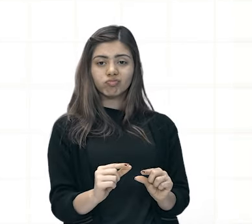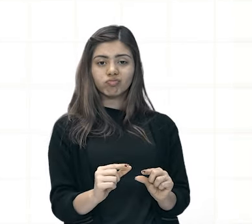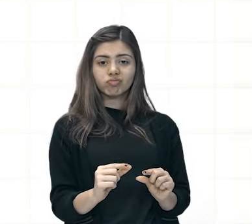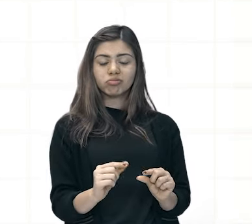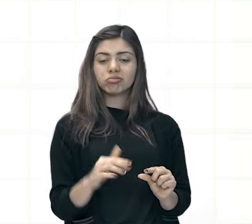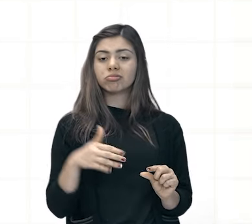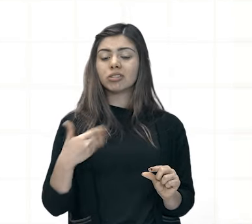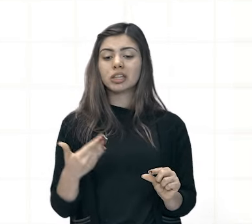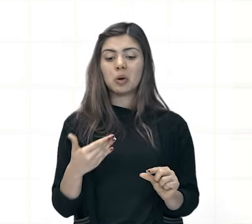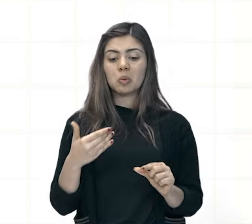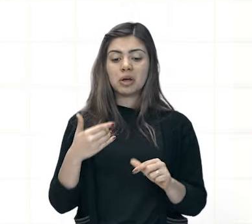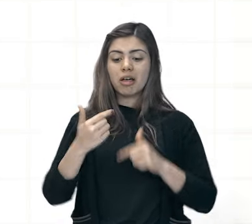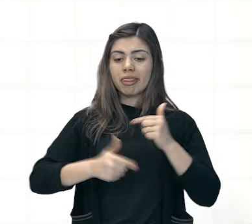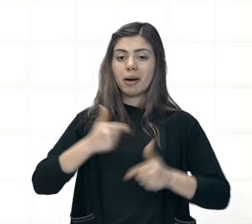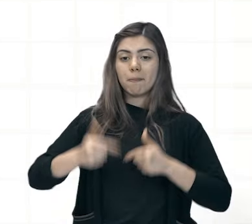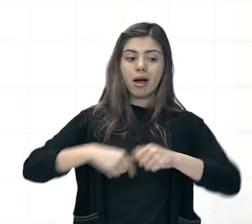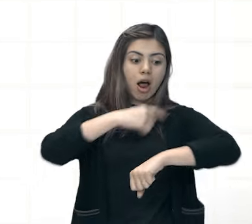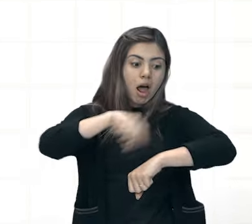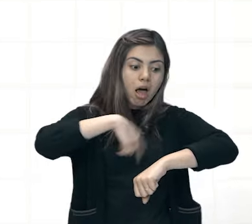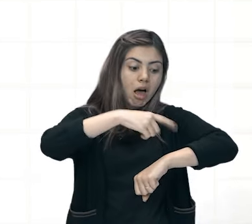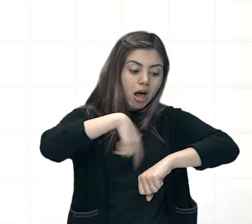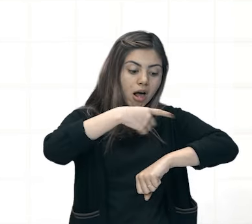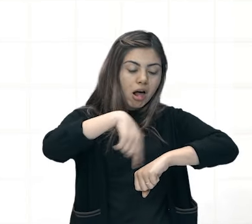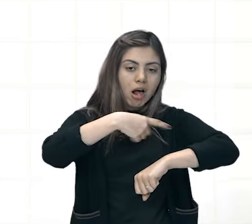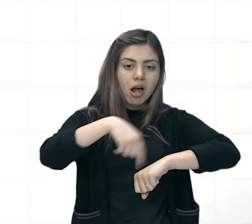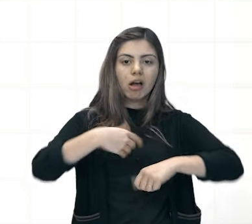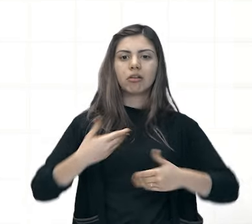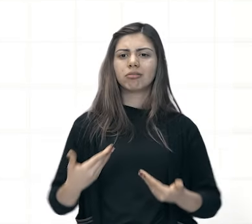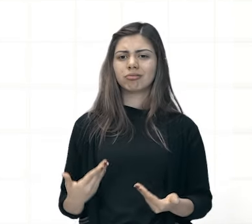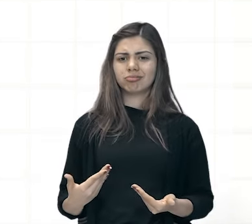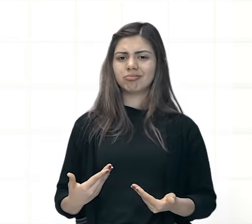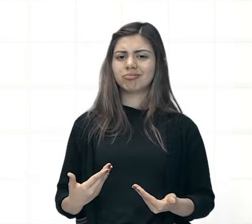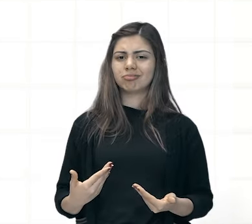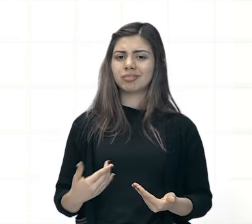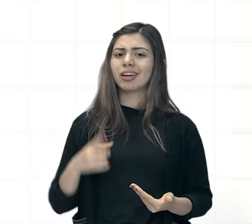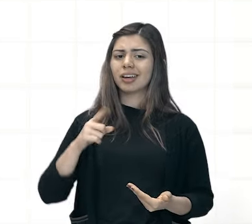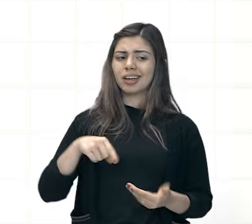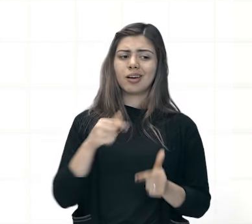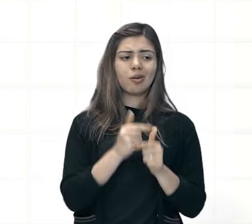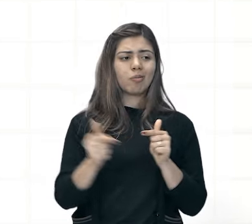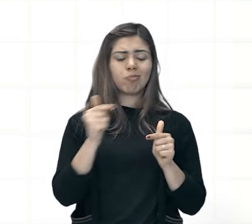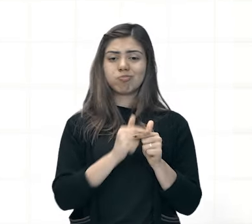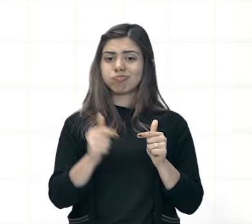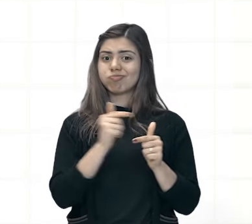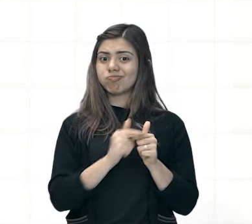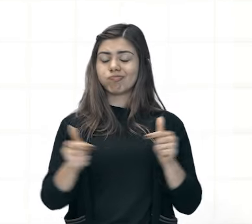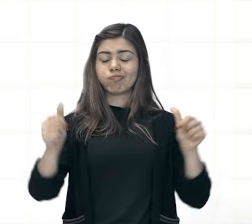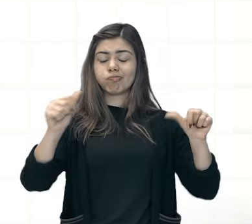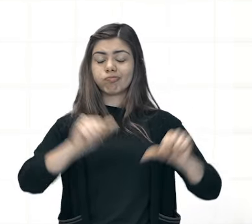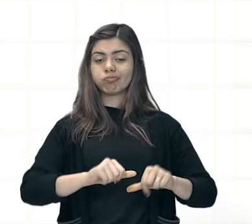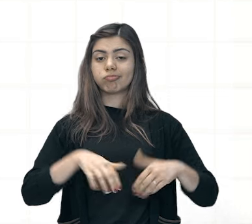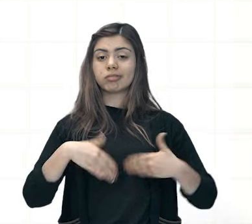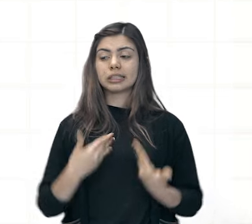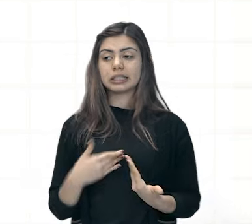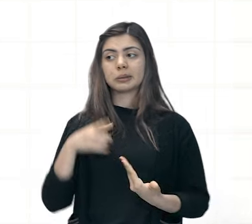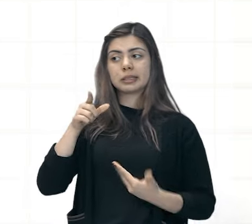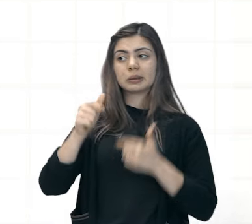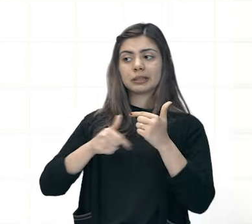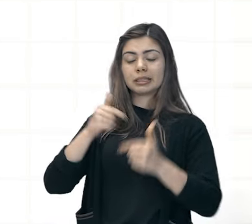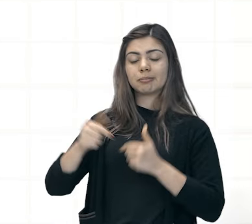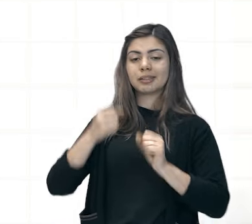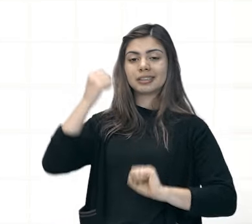as jornadas de trabalho eram longas. Isso era um grande problema, por isso que o trabalho nas fábricas era